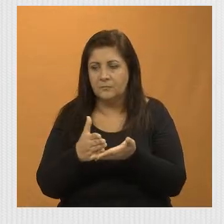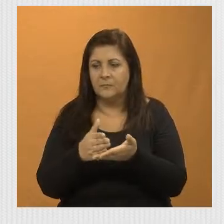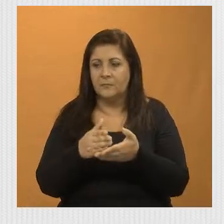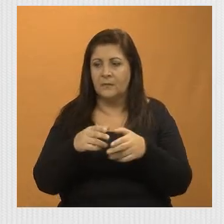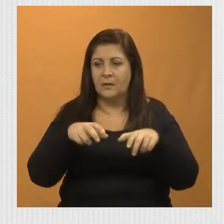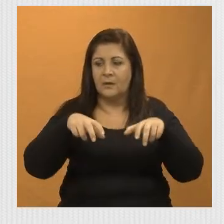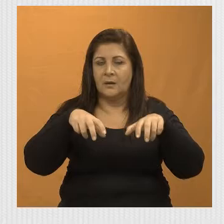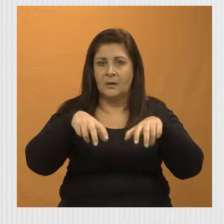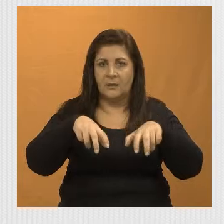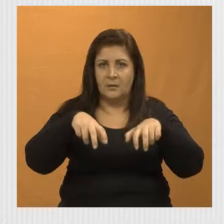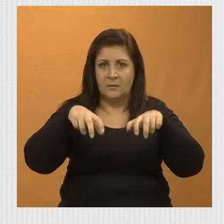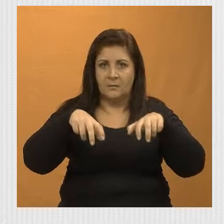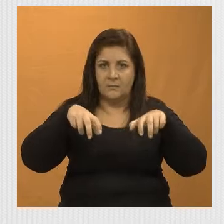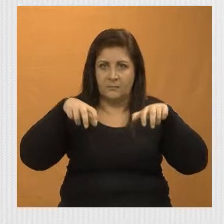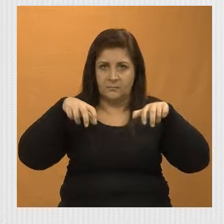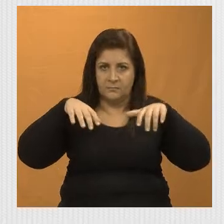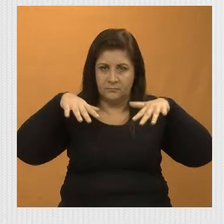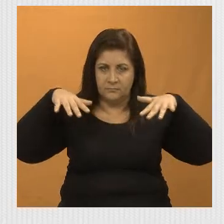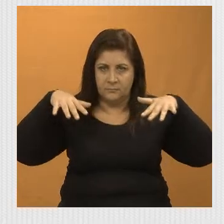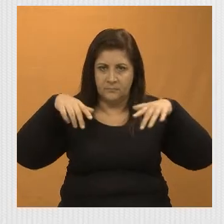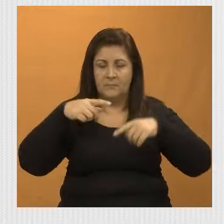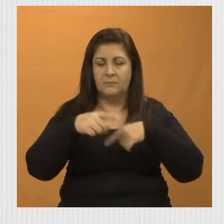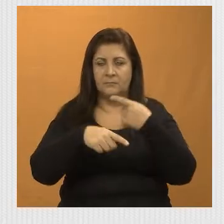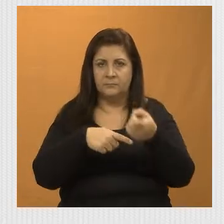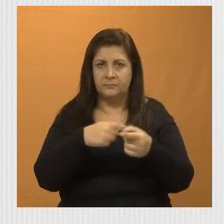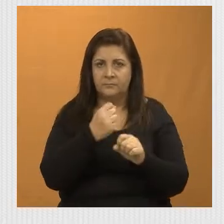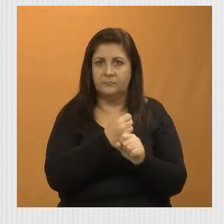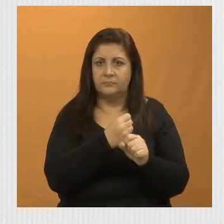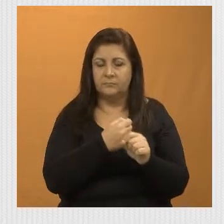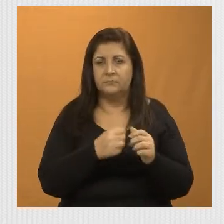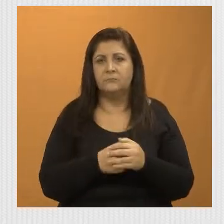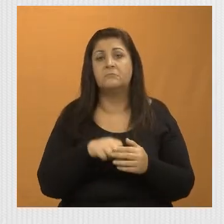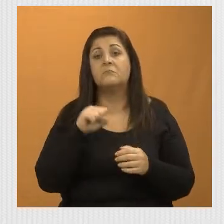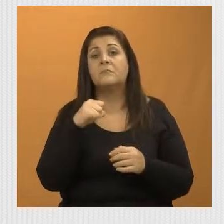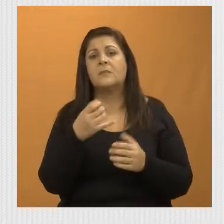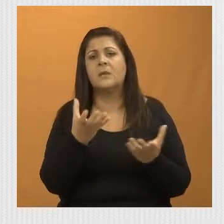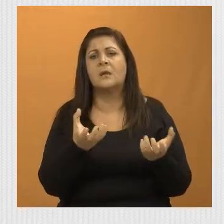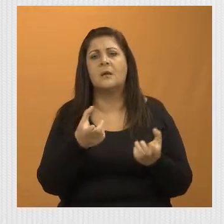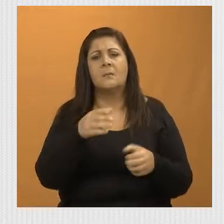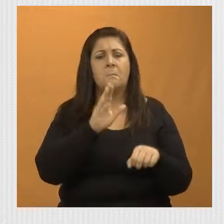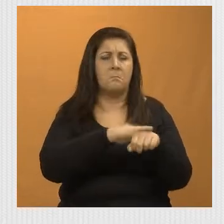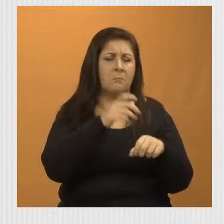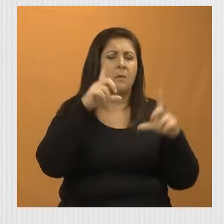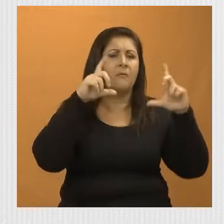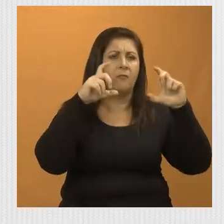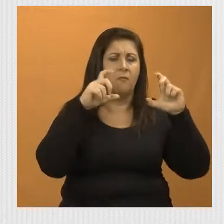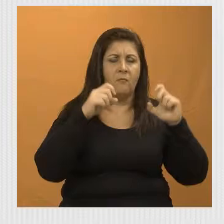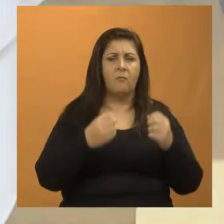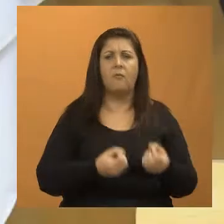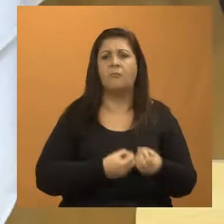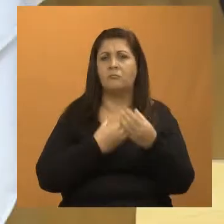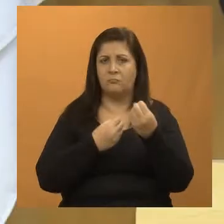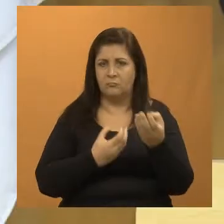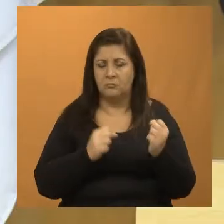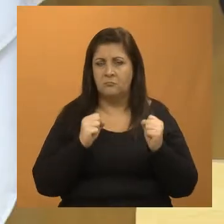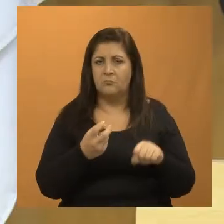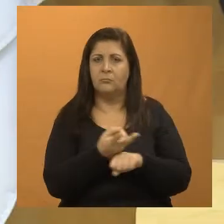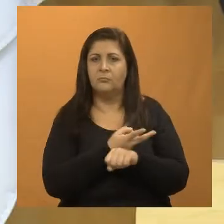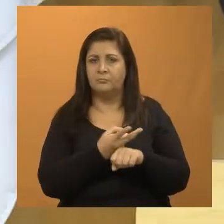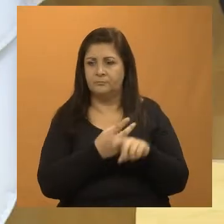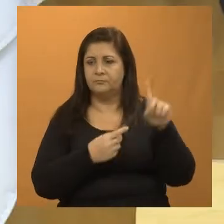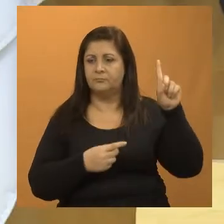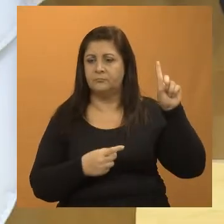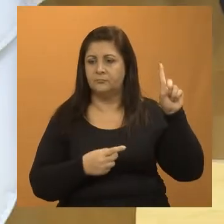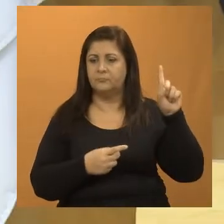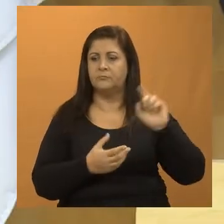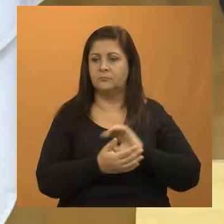arquibancada e depois o conserto. Caso alguém queira mais fotos, maiores informações, é só me procurar, que eu nunca